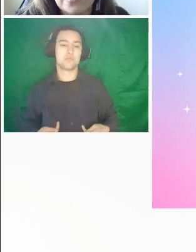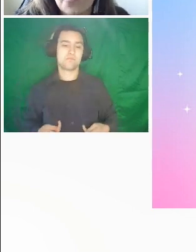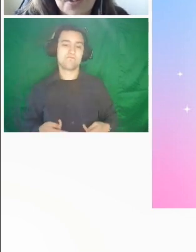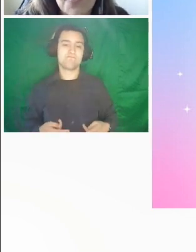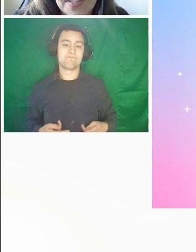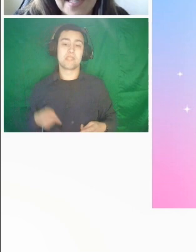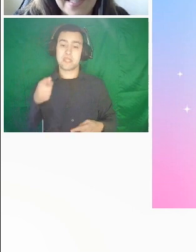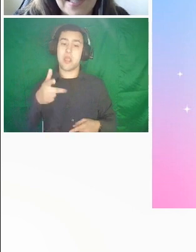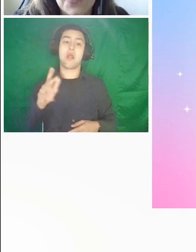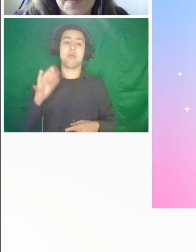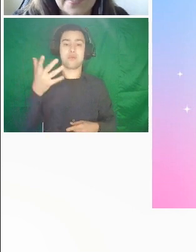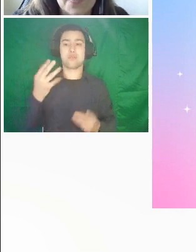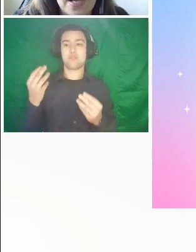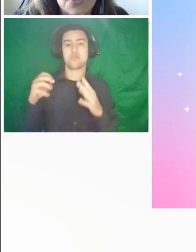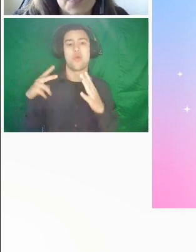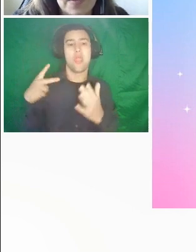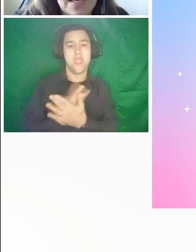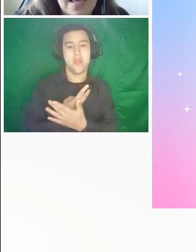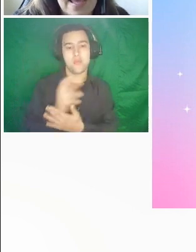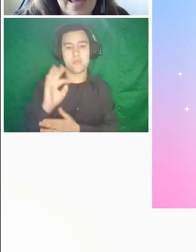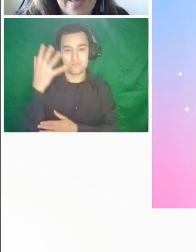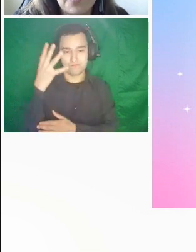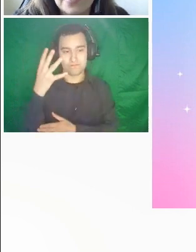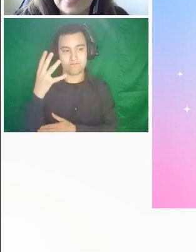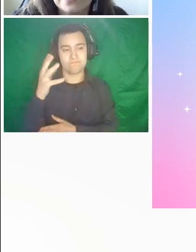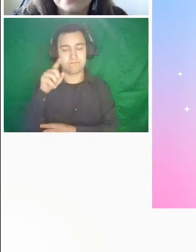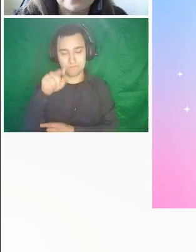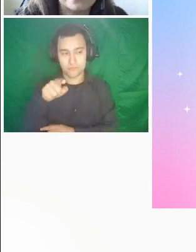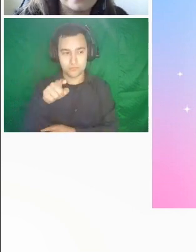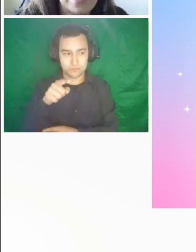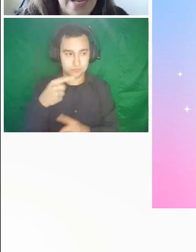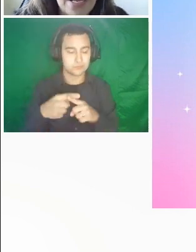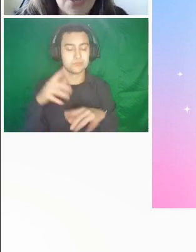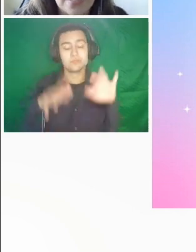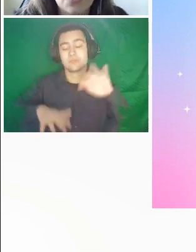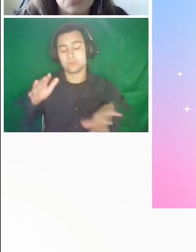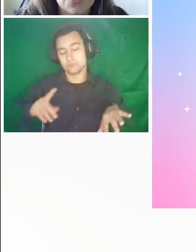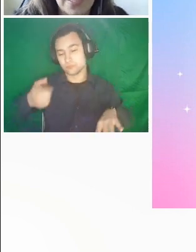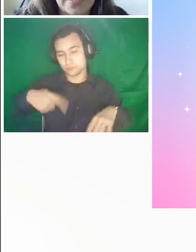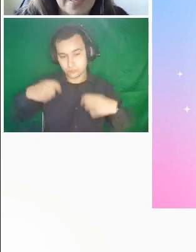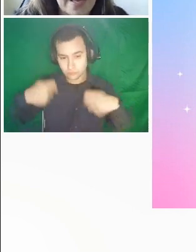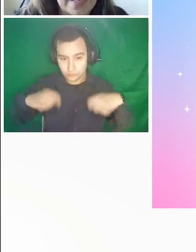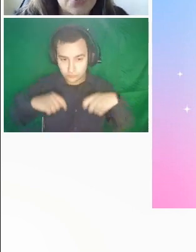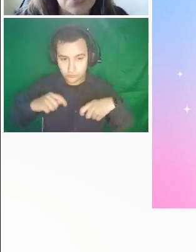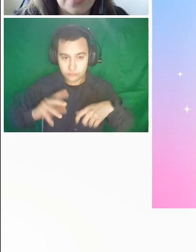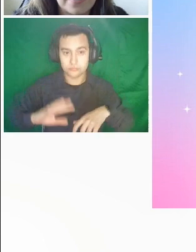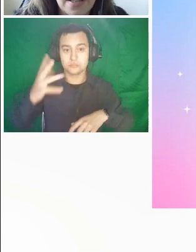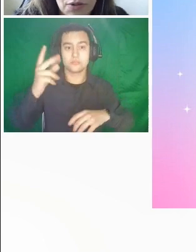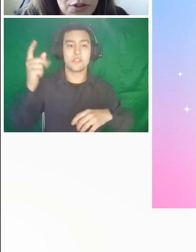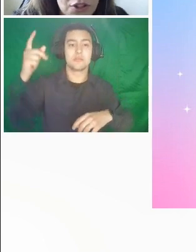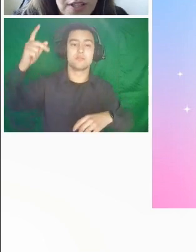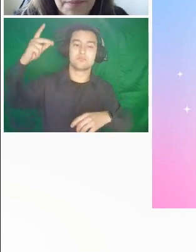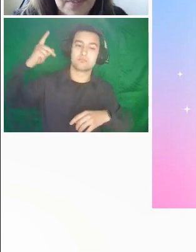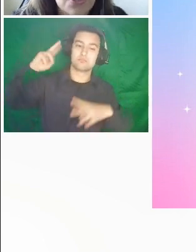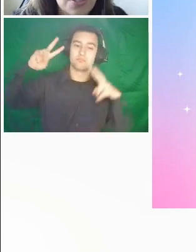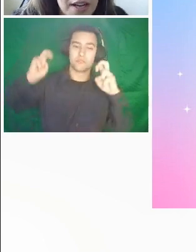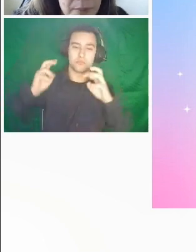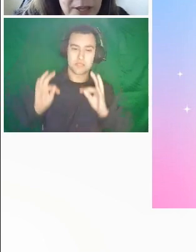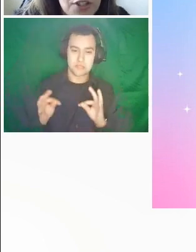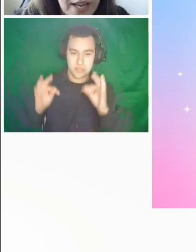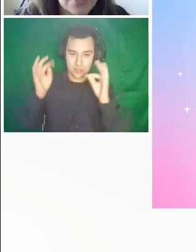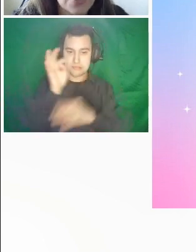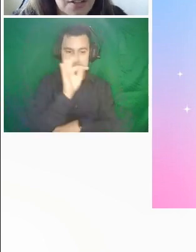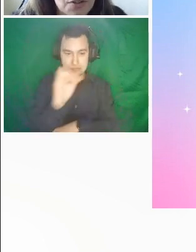organizações que buscam fazer essa transformação ágil eh muitas vezes a necessidade ela surge lá da área de tecnologia